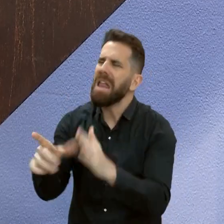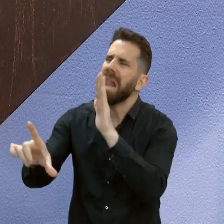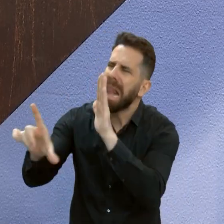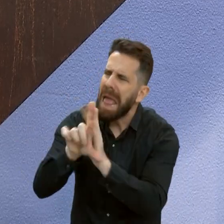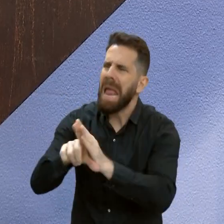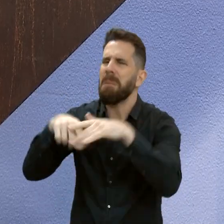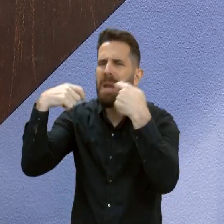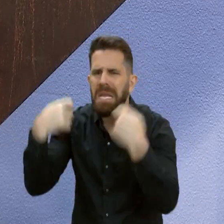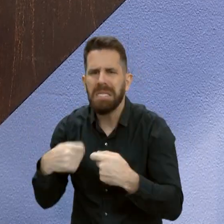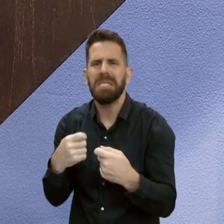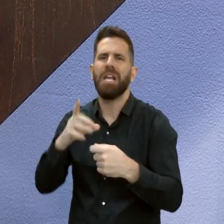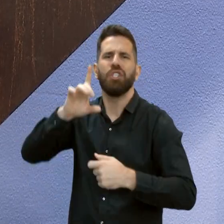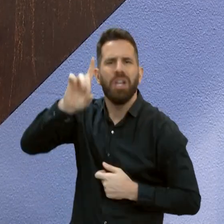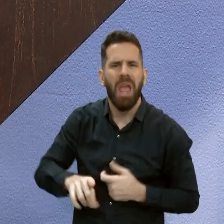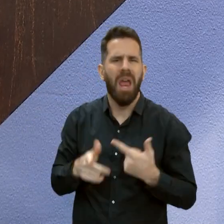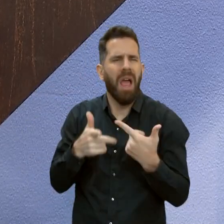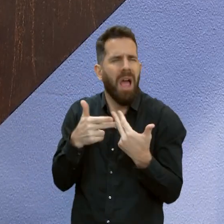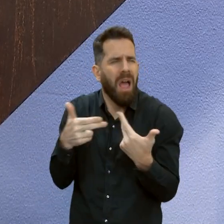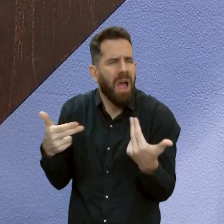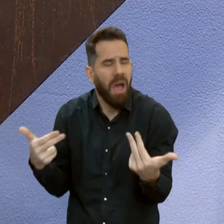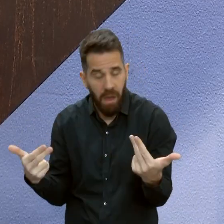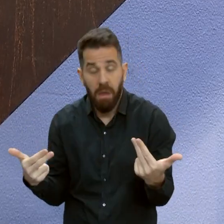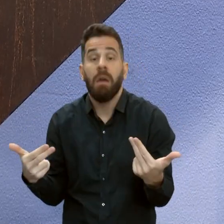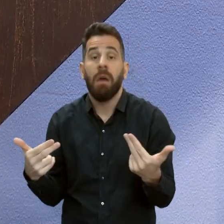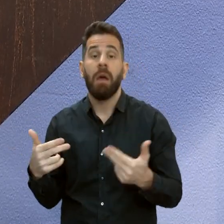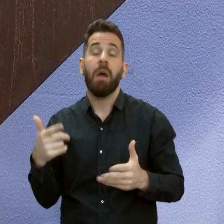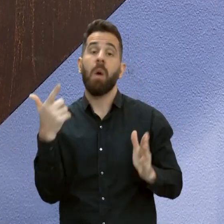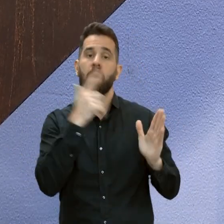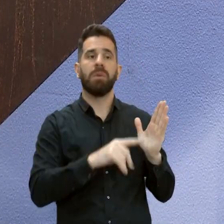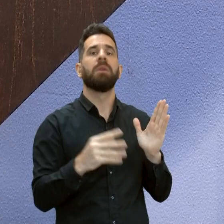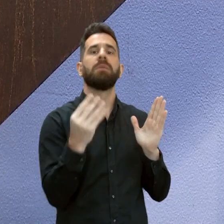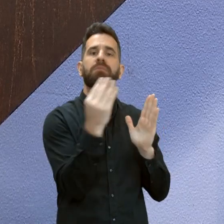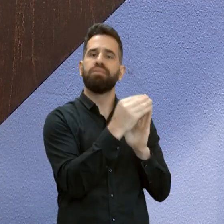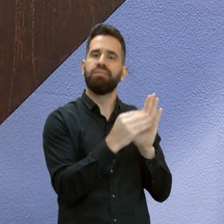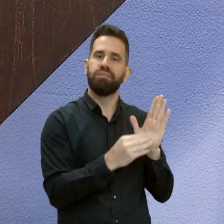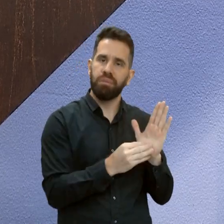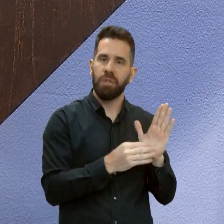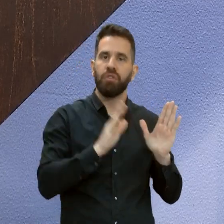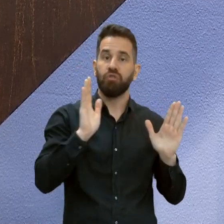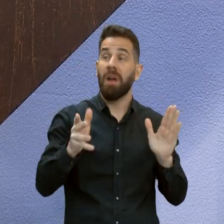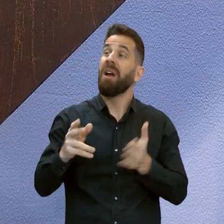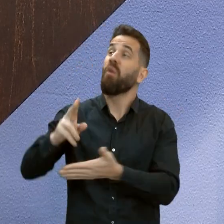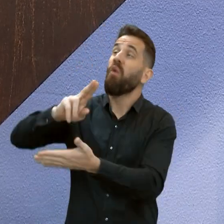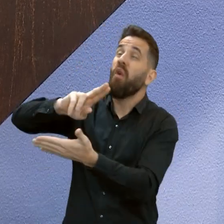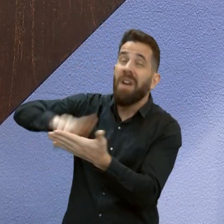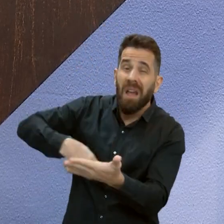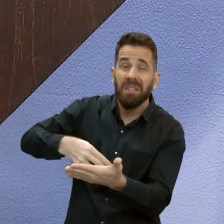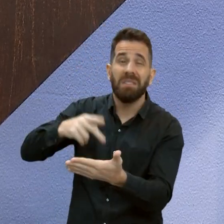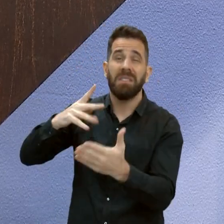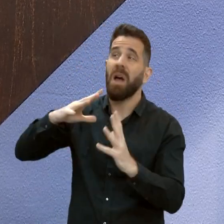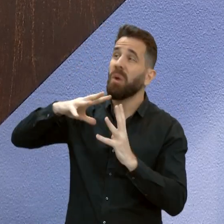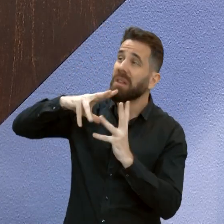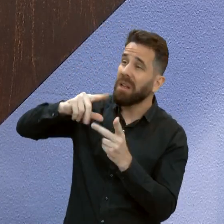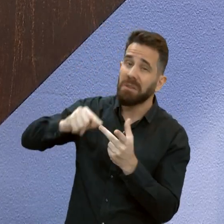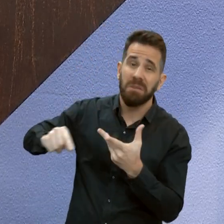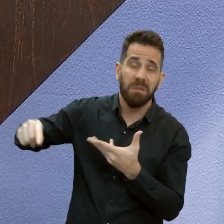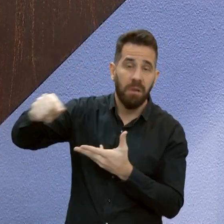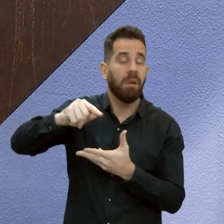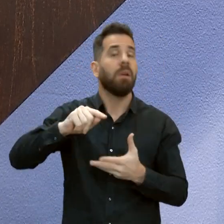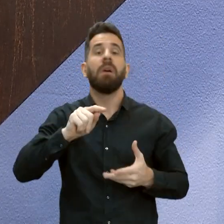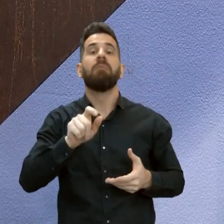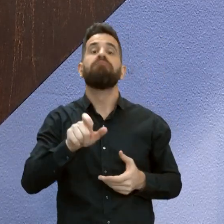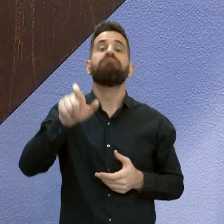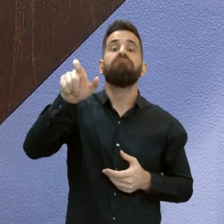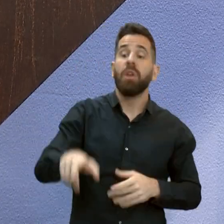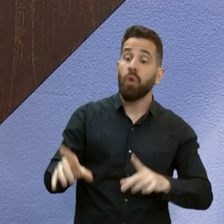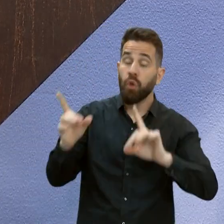temos, desde as convenções internacionais, que a pessoa com deficiência é aquela pessoa que apresenta impedimento,